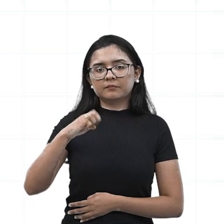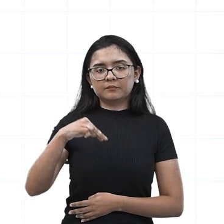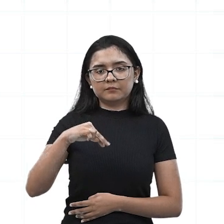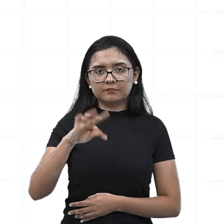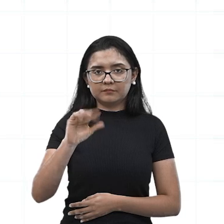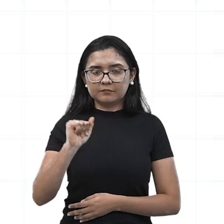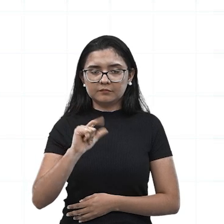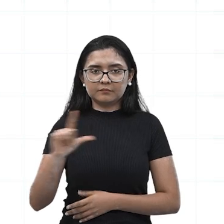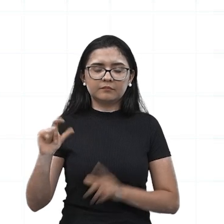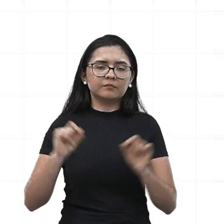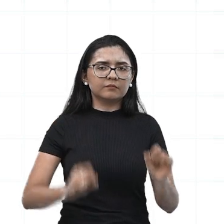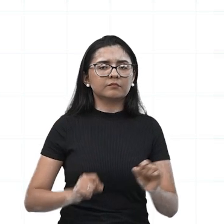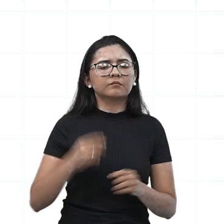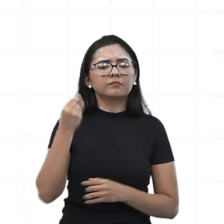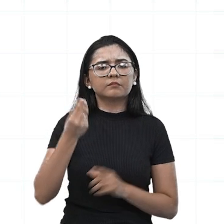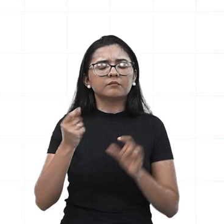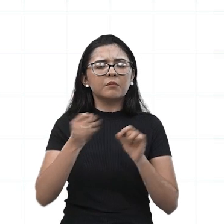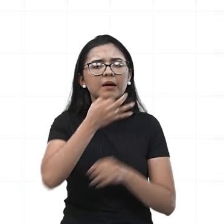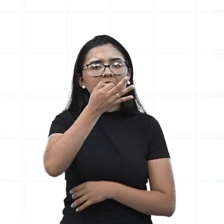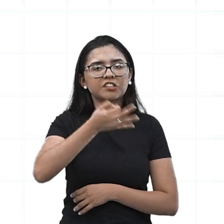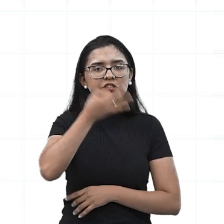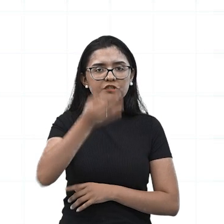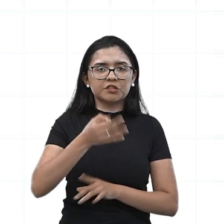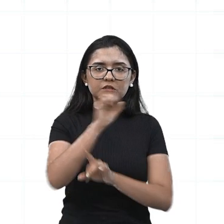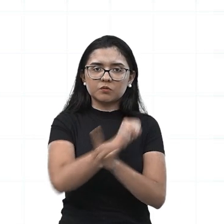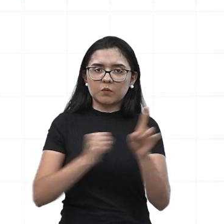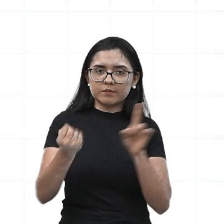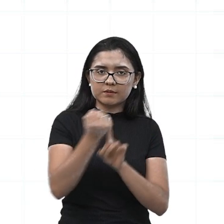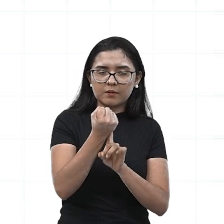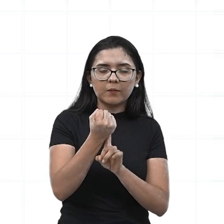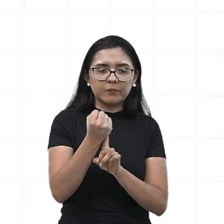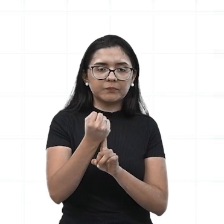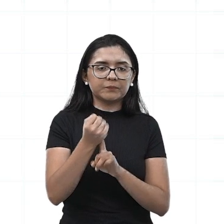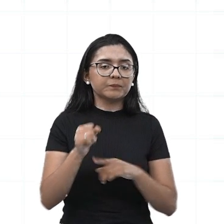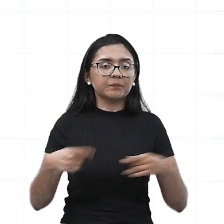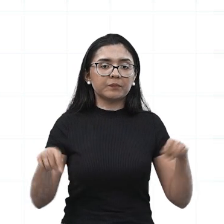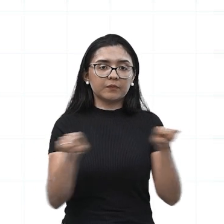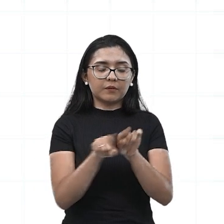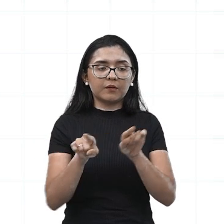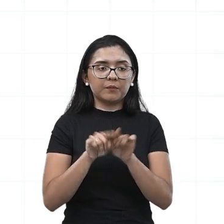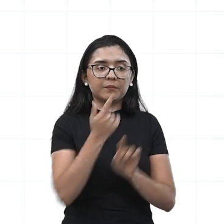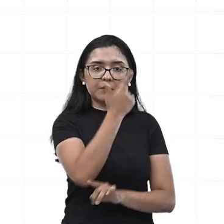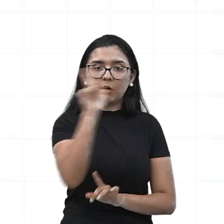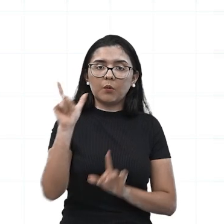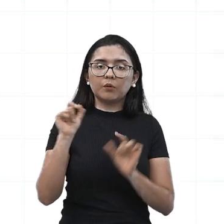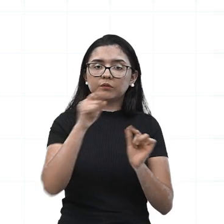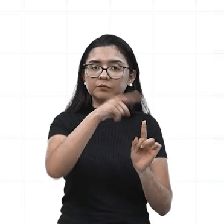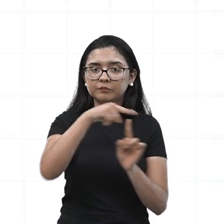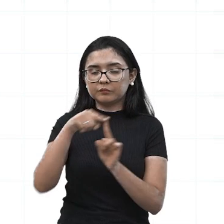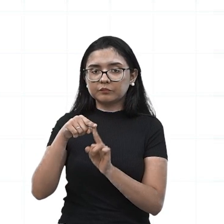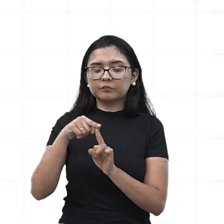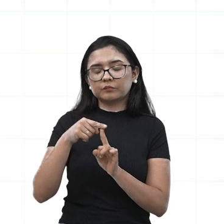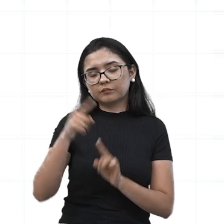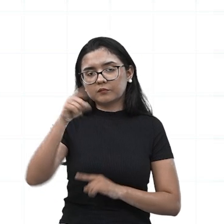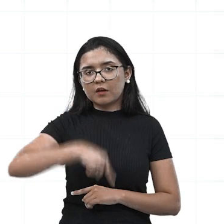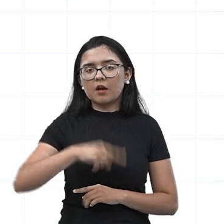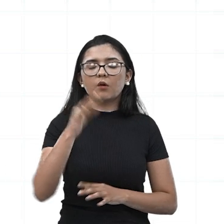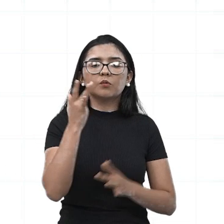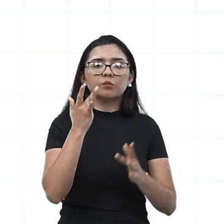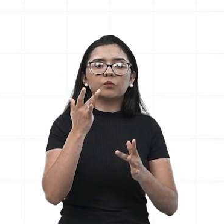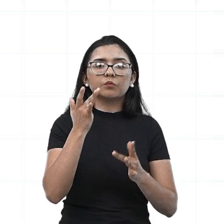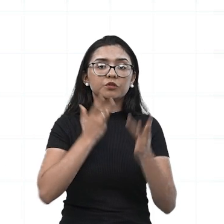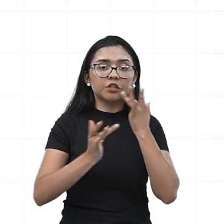realidade social, uma crítica social. Aí nós temos também o outro teatro, que é o musical, que